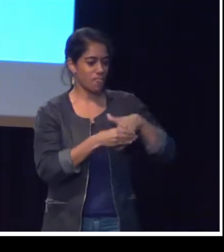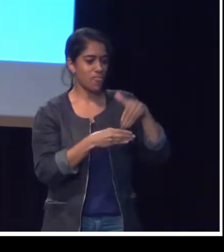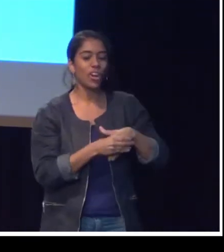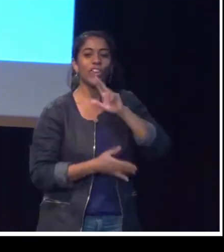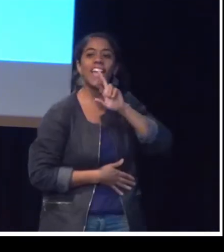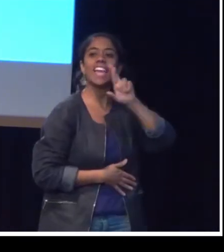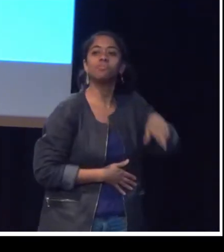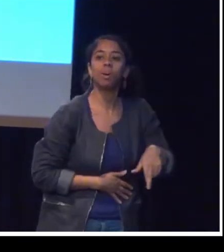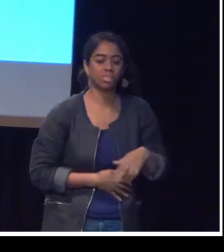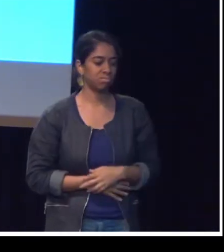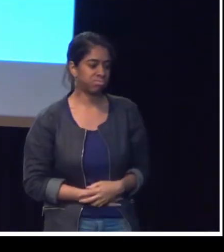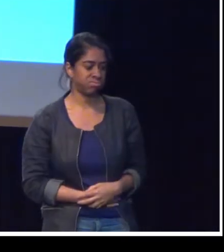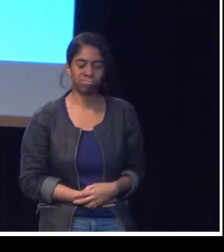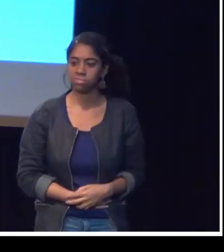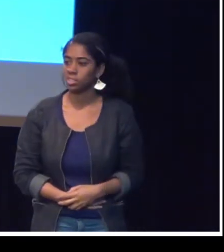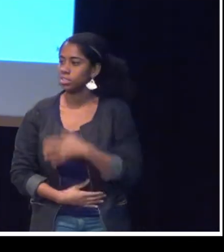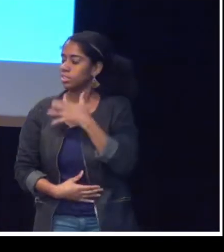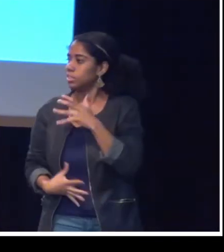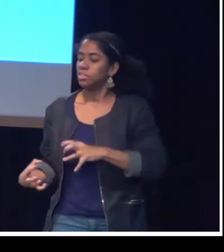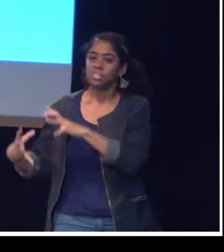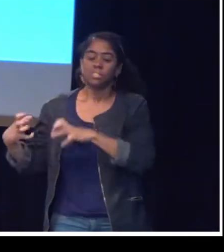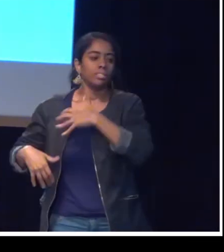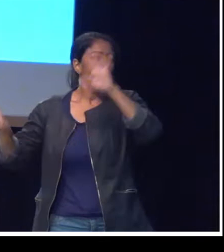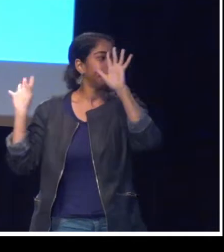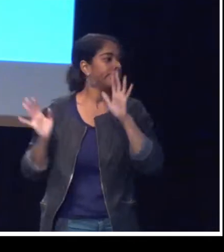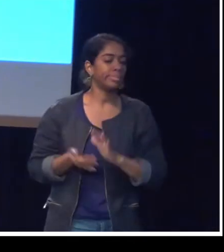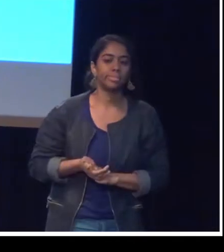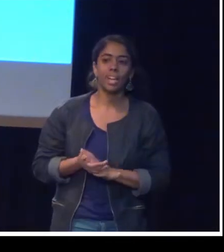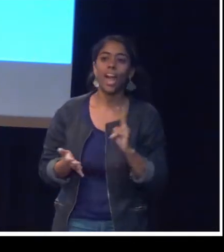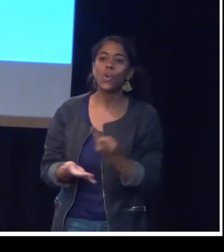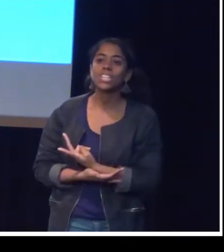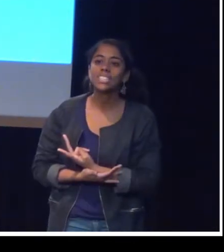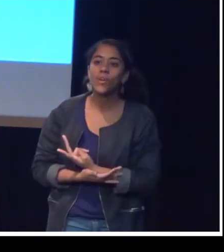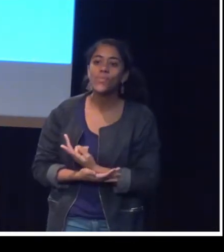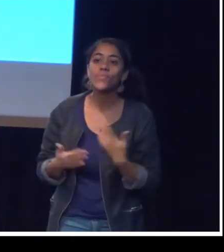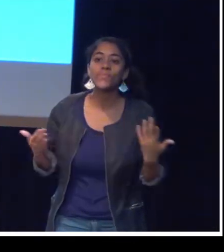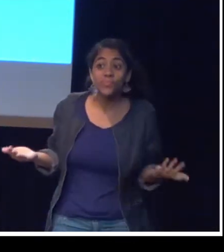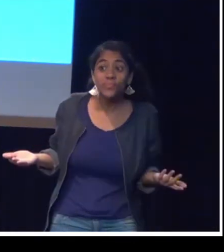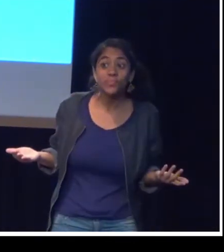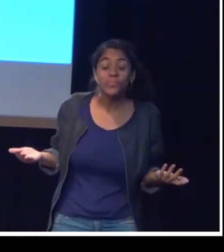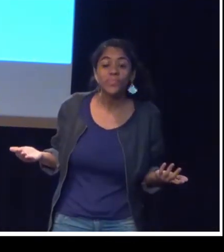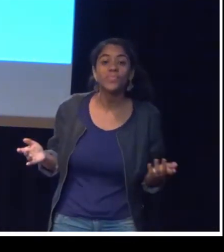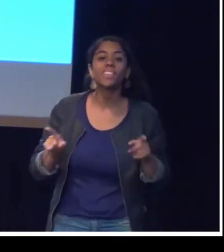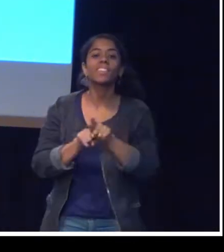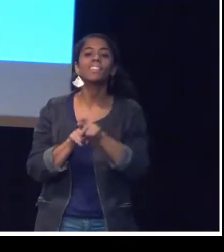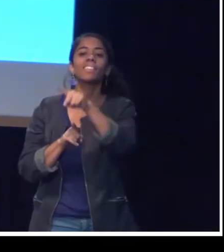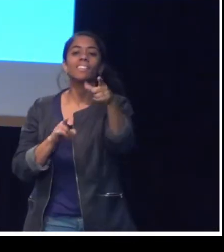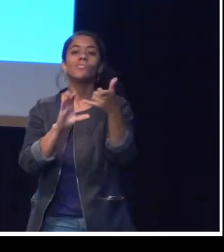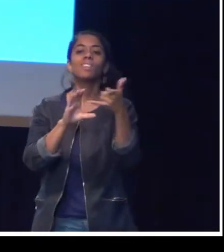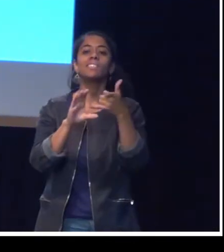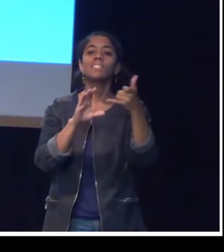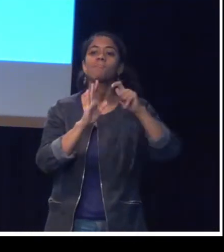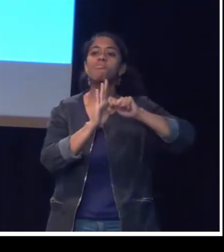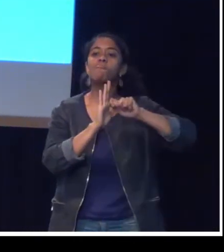As nossas atitudes, né, elas de fato têm algumas questões. Quem nunca bloqueou ou excluiu o coleguinha do